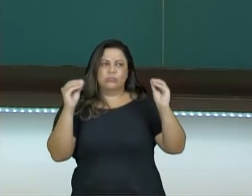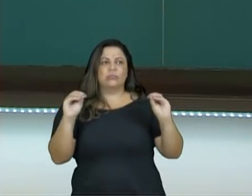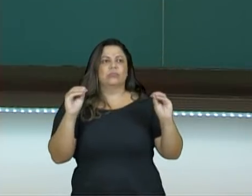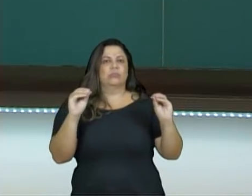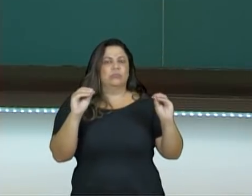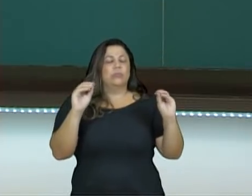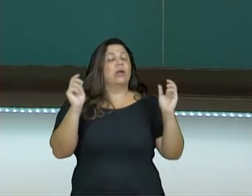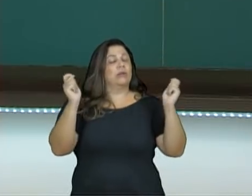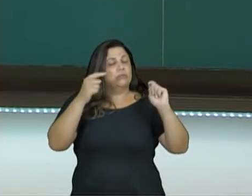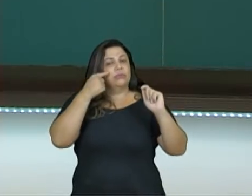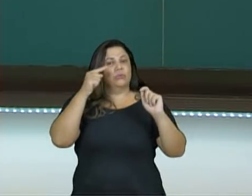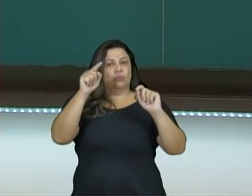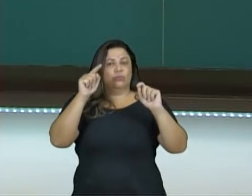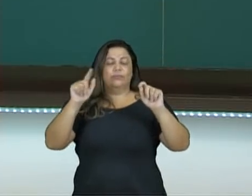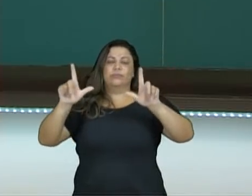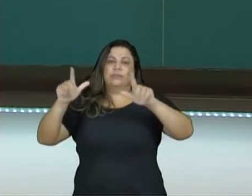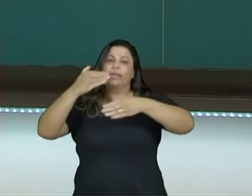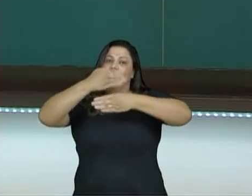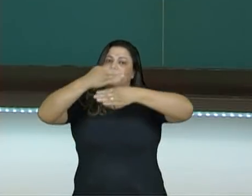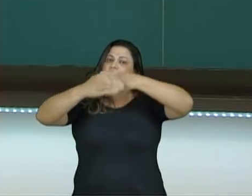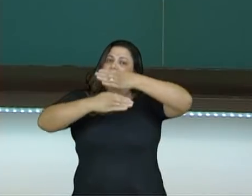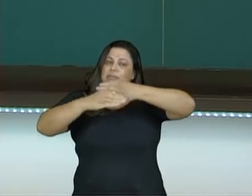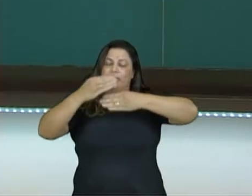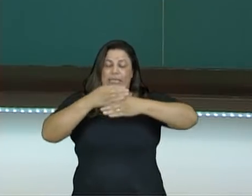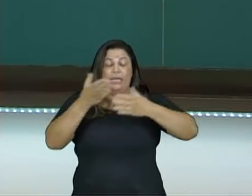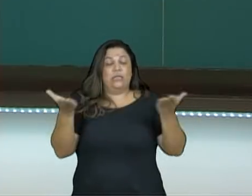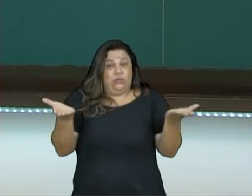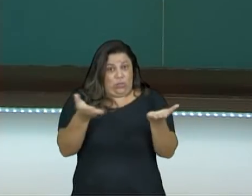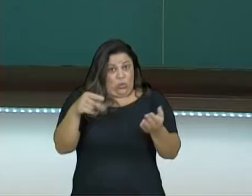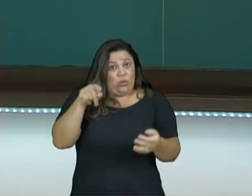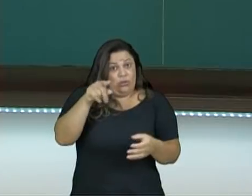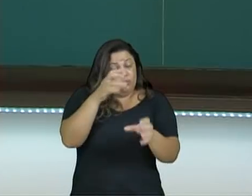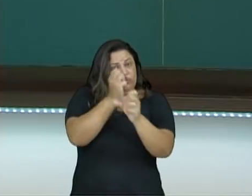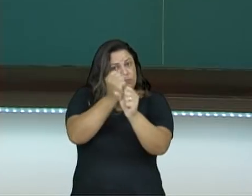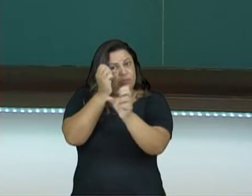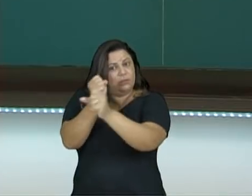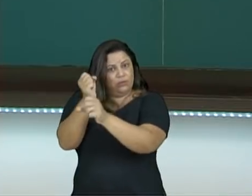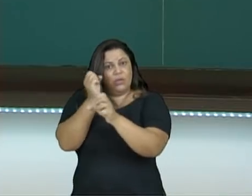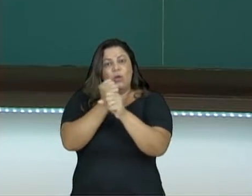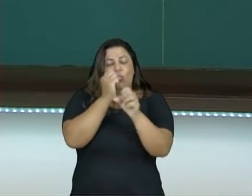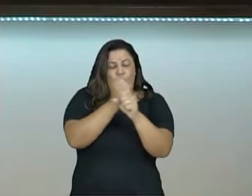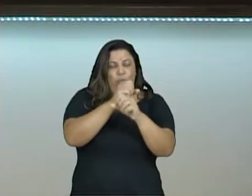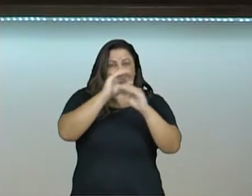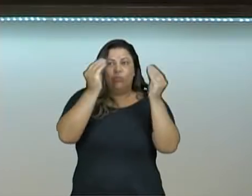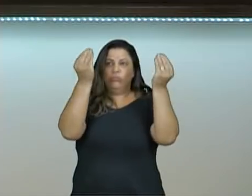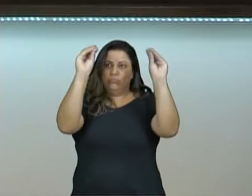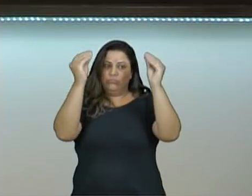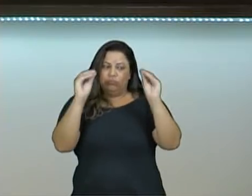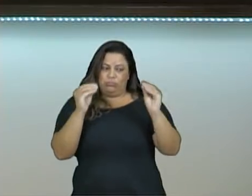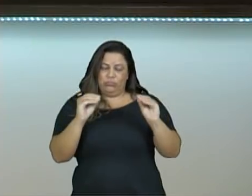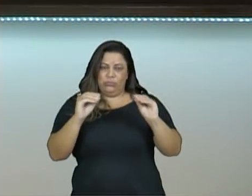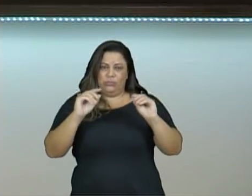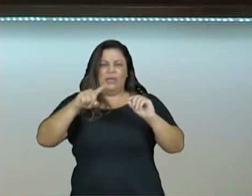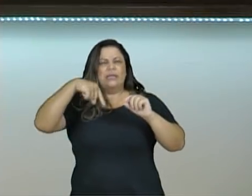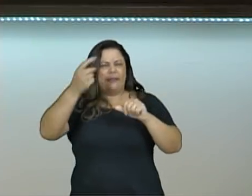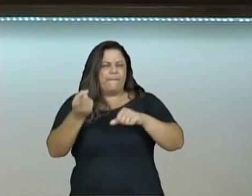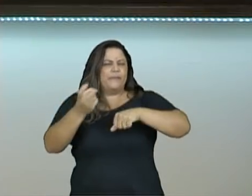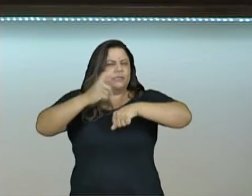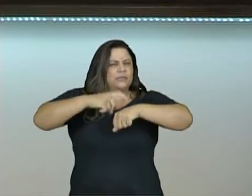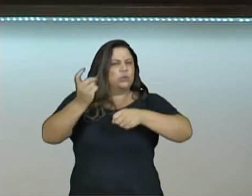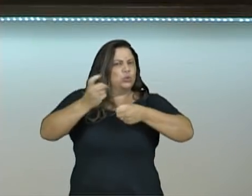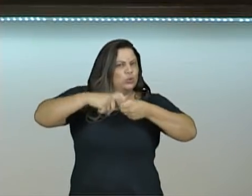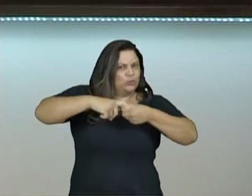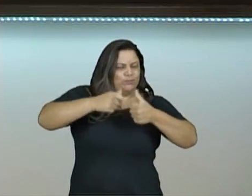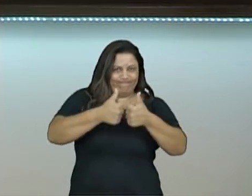indicados para vocês nos slides anteriores. Então agora vocês calculam e completam a tabelinha, a gente volta daqui um tempinho bem